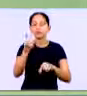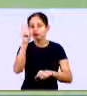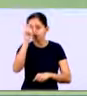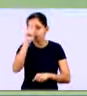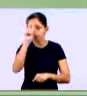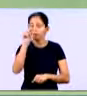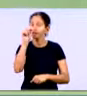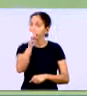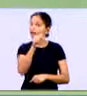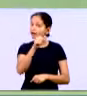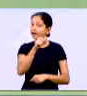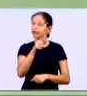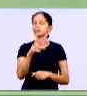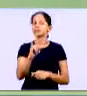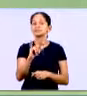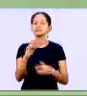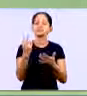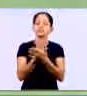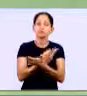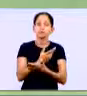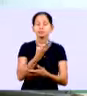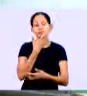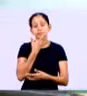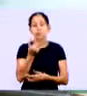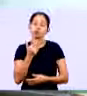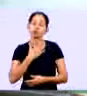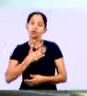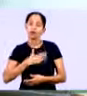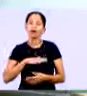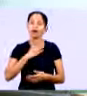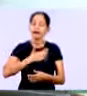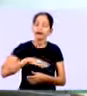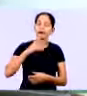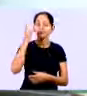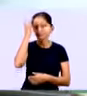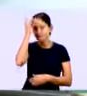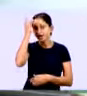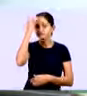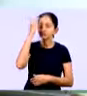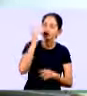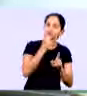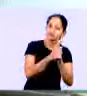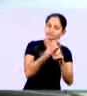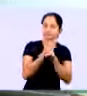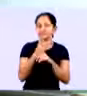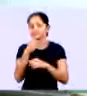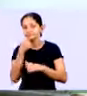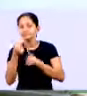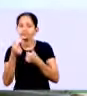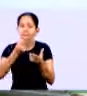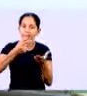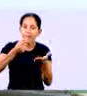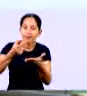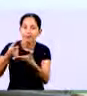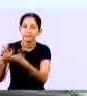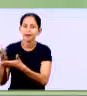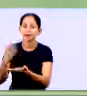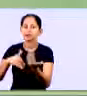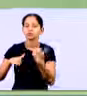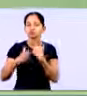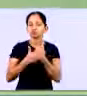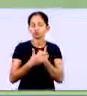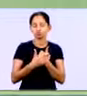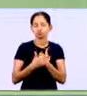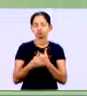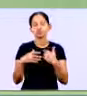de giro dentro da organização. Quanto mais líquido for o capital, melhor é para mim, porque mais rapidamente eu consigo fazer frente aos pagamentos que eu tenho que fazer, né? Os principais índices que